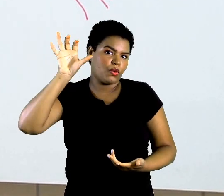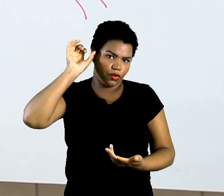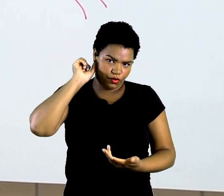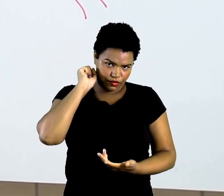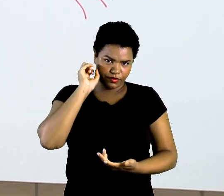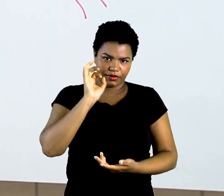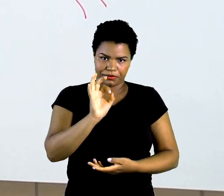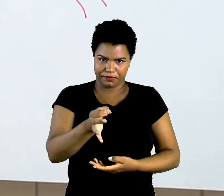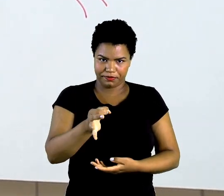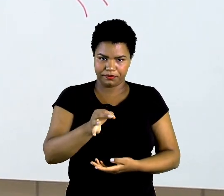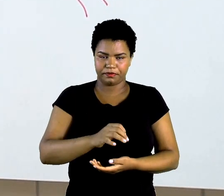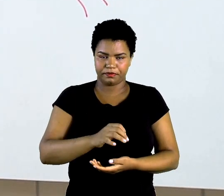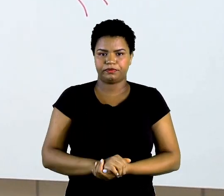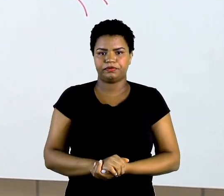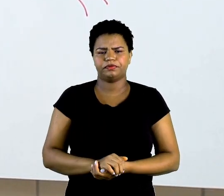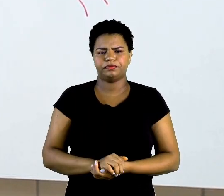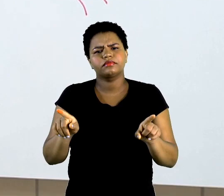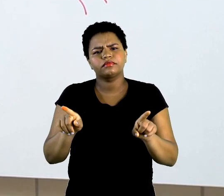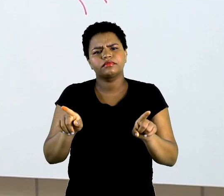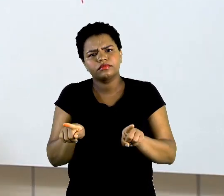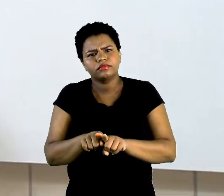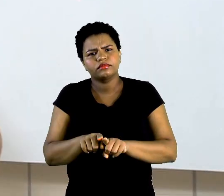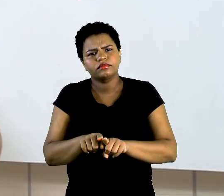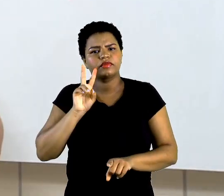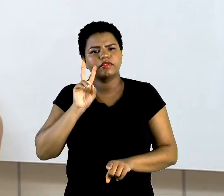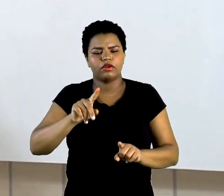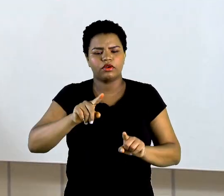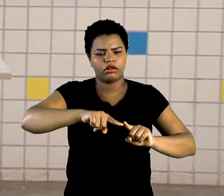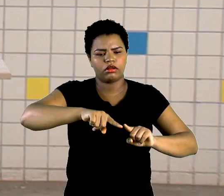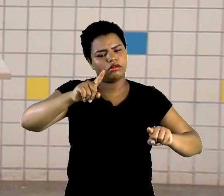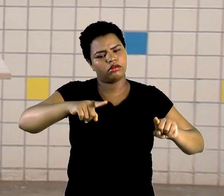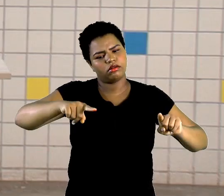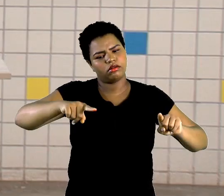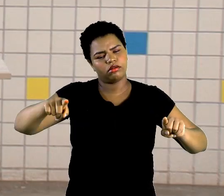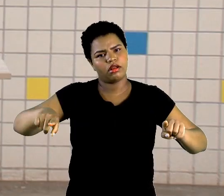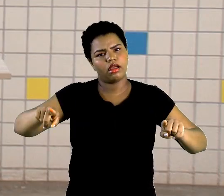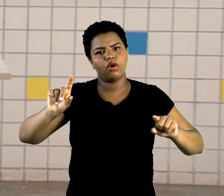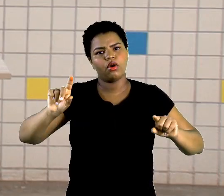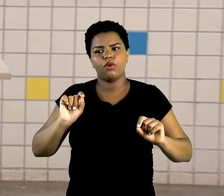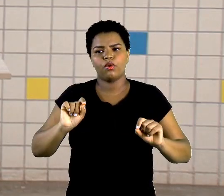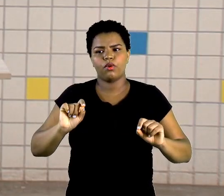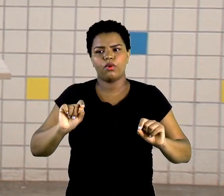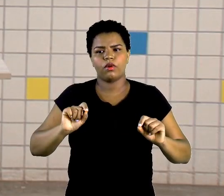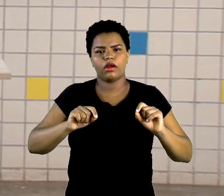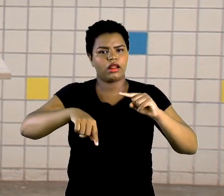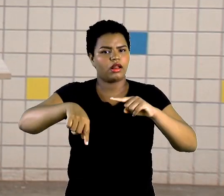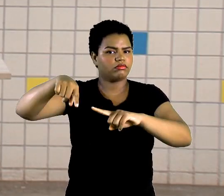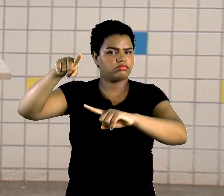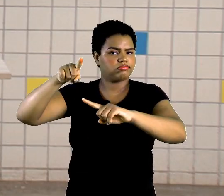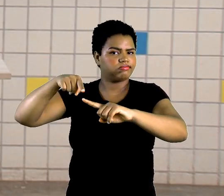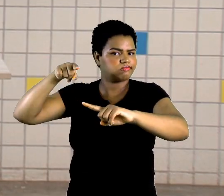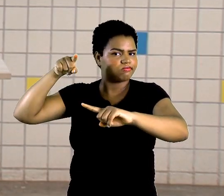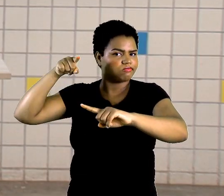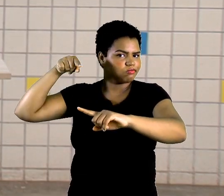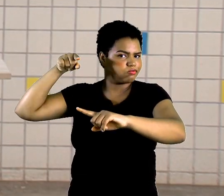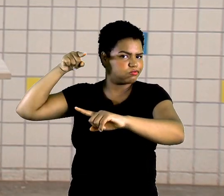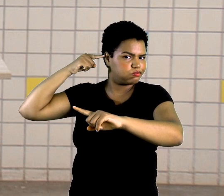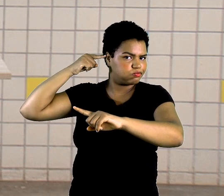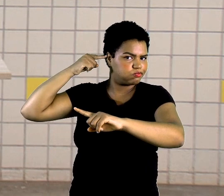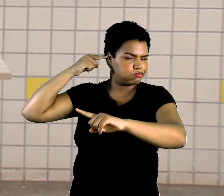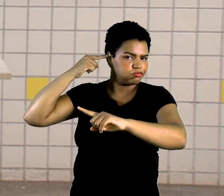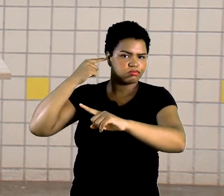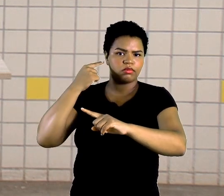escutamos. Vimos aí que essas ondas, elas são levadas até o tímpano, que por sua vez